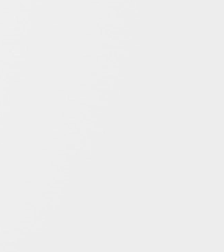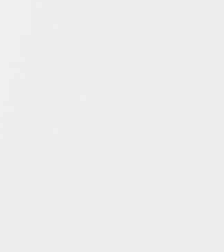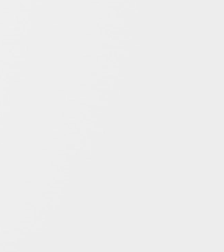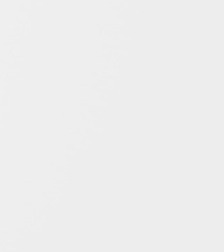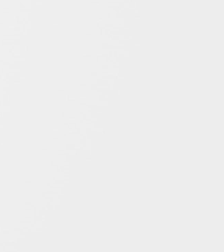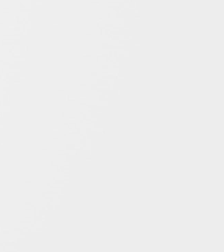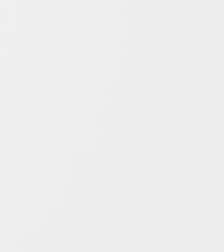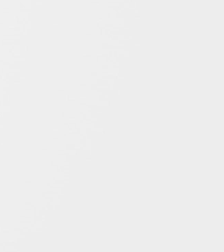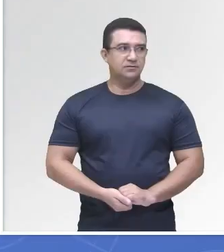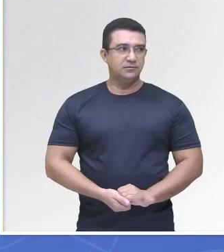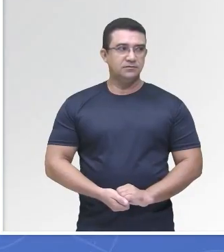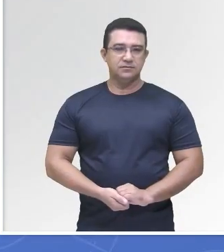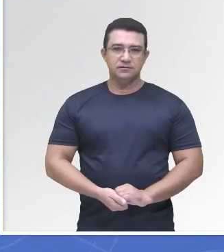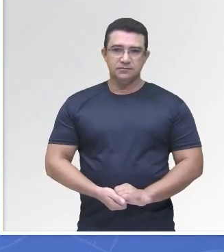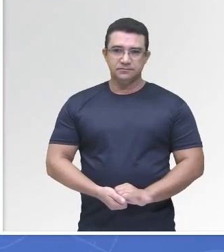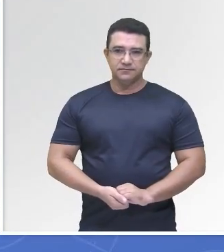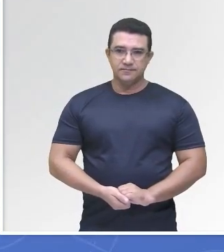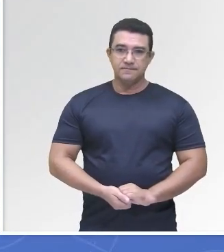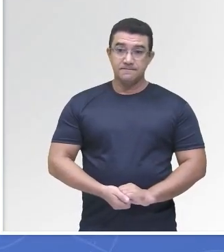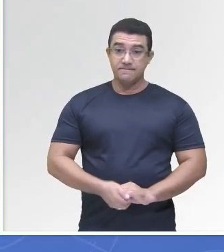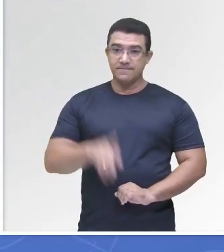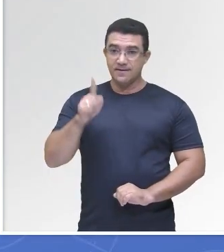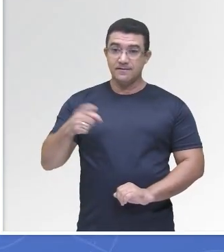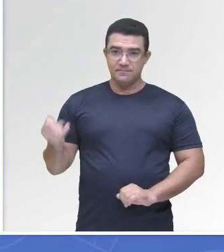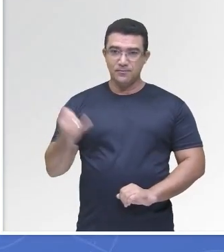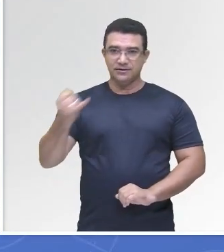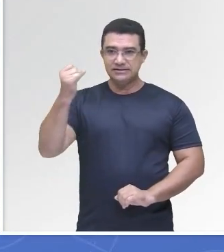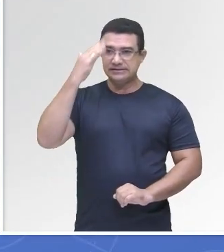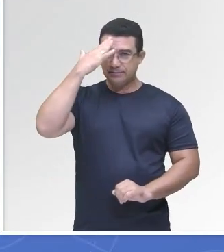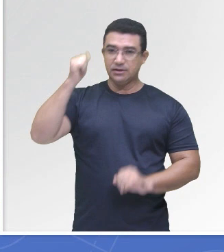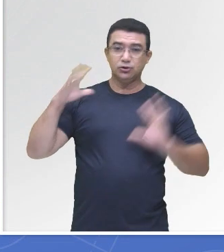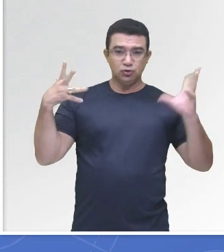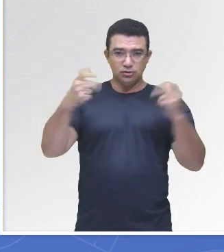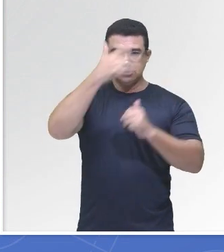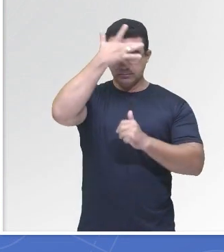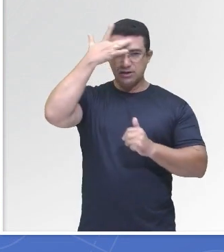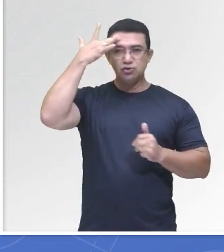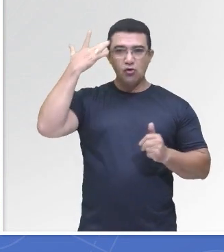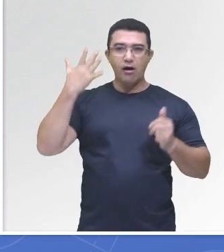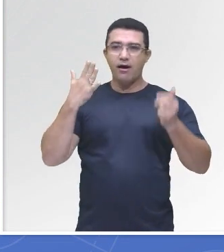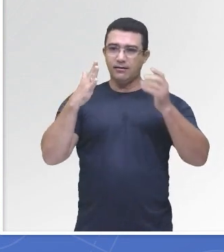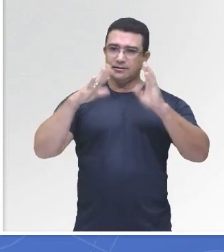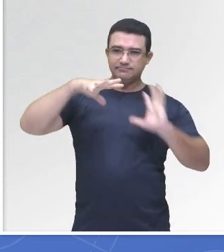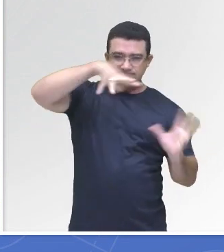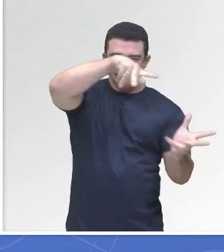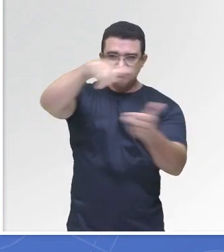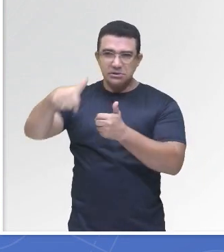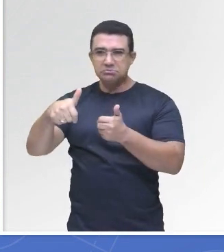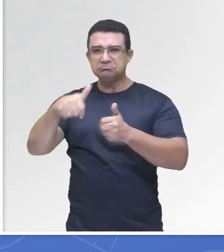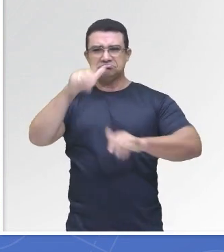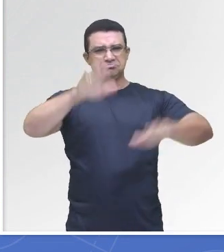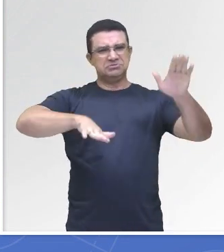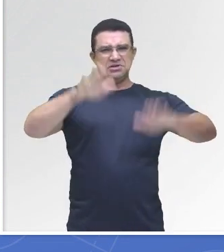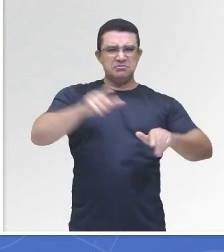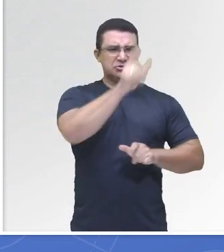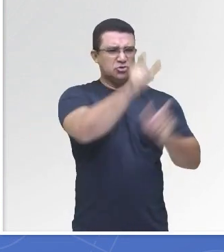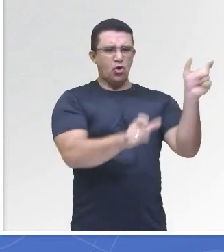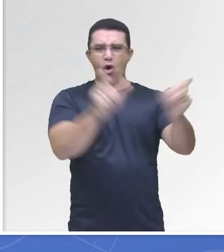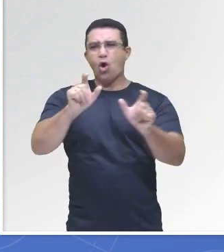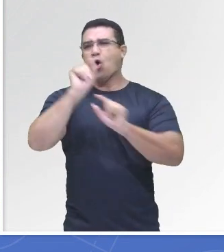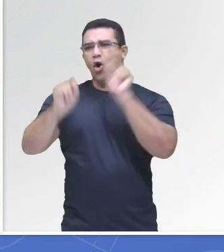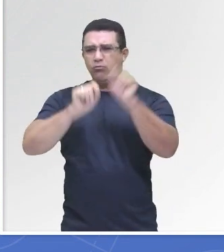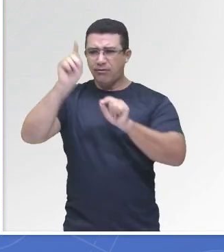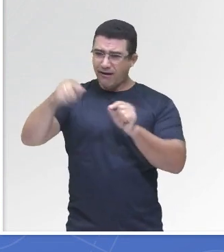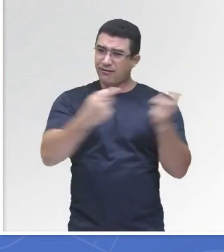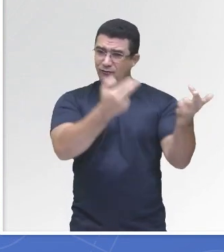destacar que todos os habitantes da Terra, independente de sua aparência física, fazem parte de uma